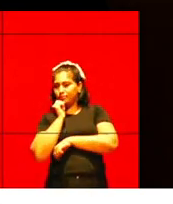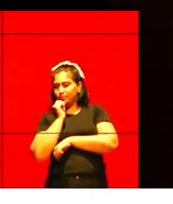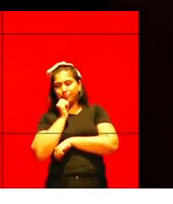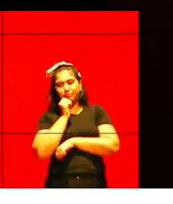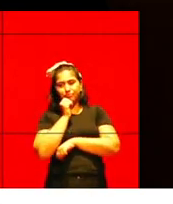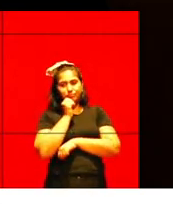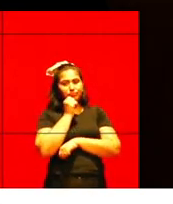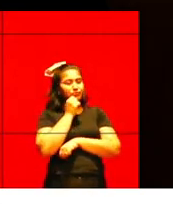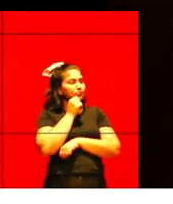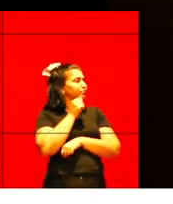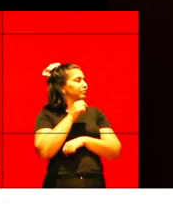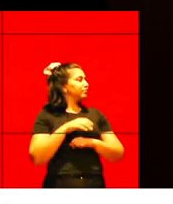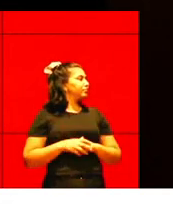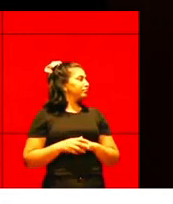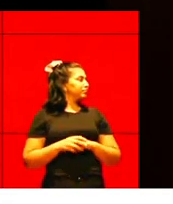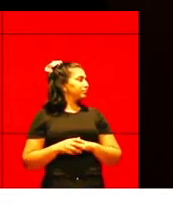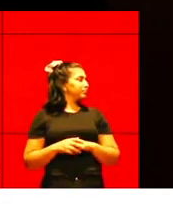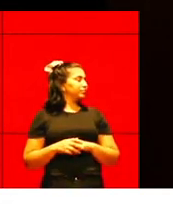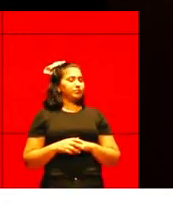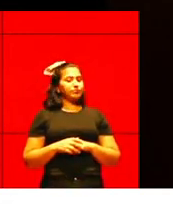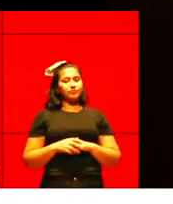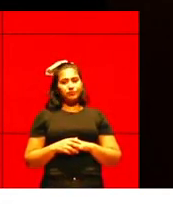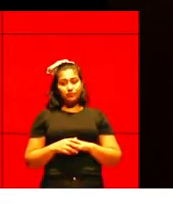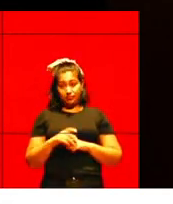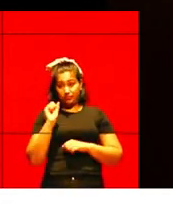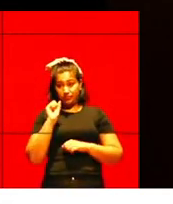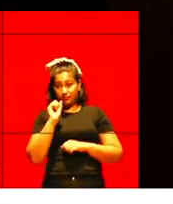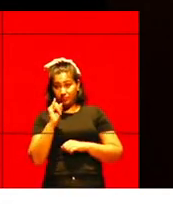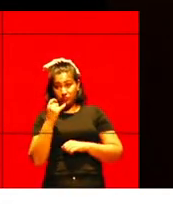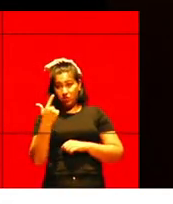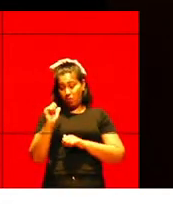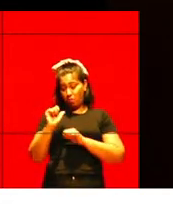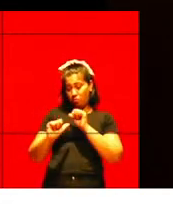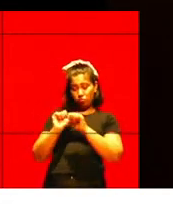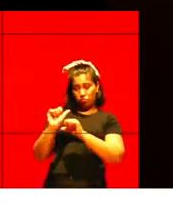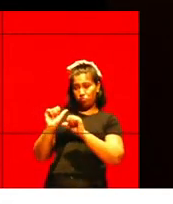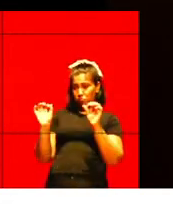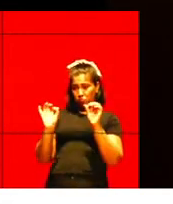meio hipertônico. Então, se eu não tenho alteração